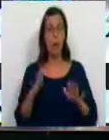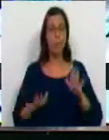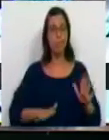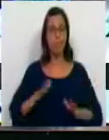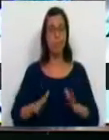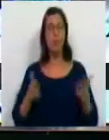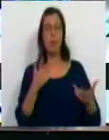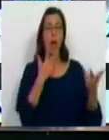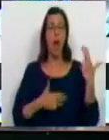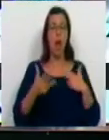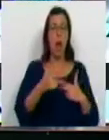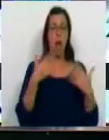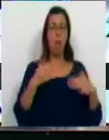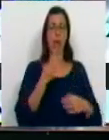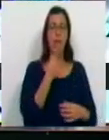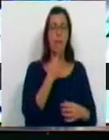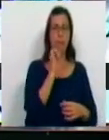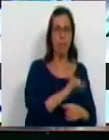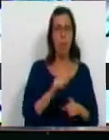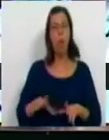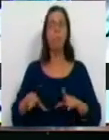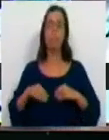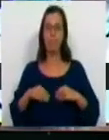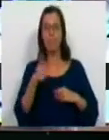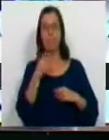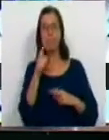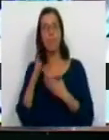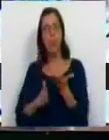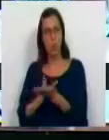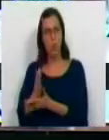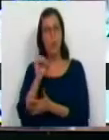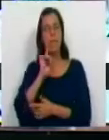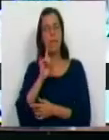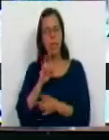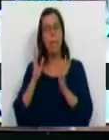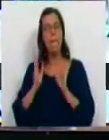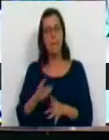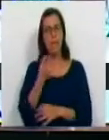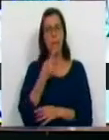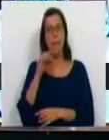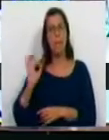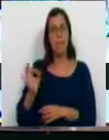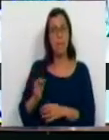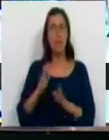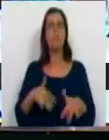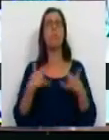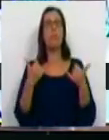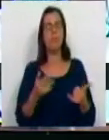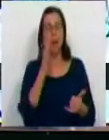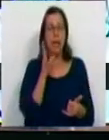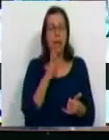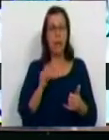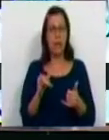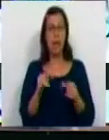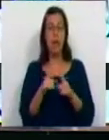impasse. Ora criticam duramente os britânicos, ora admitem que o Reino Unido continuará a ser importante e precisam do Reino Unido, e depois a